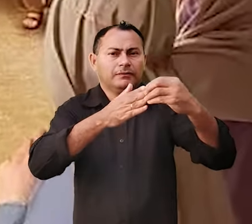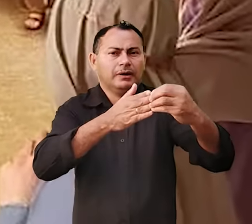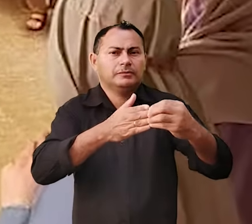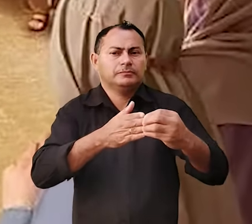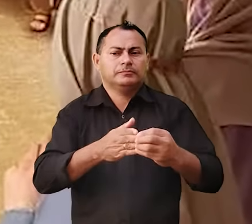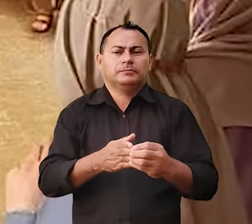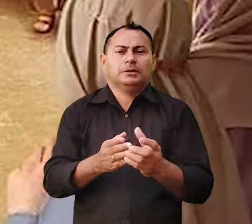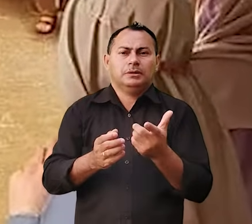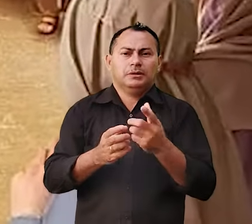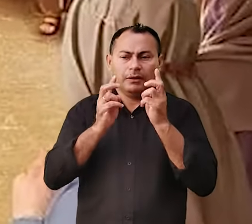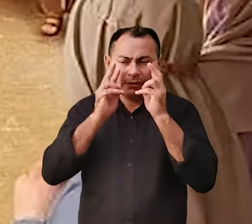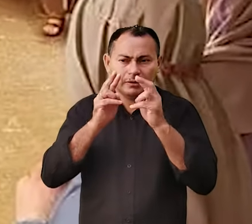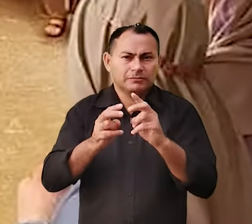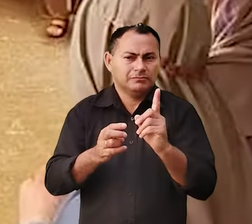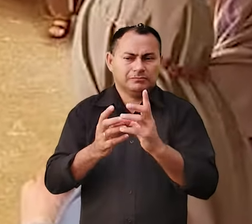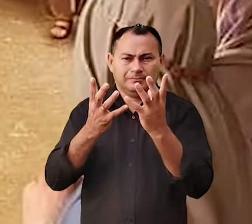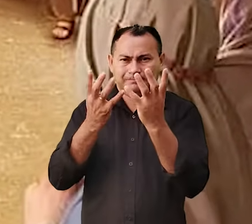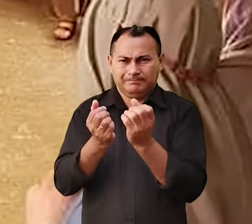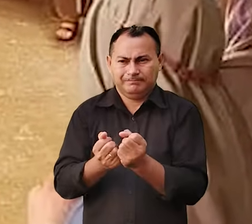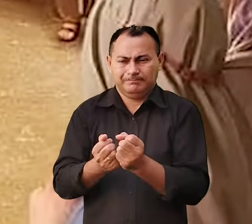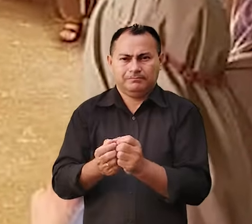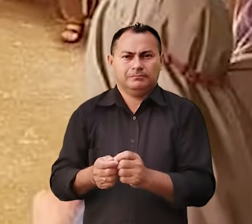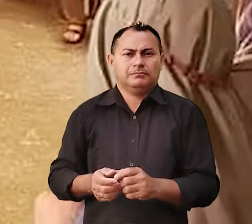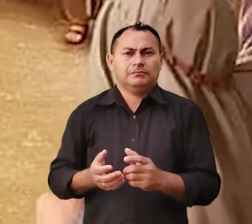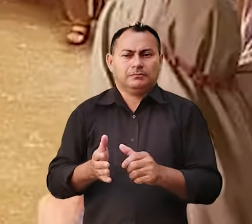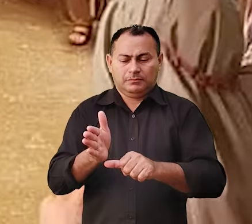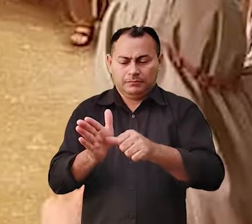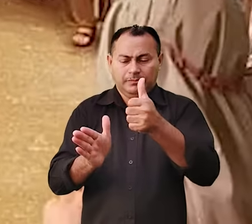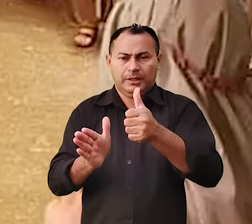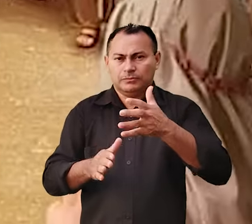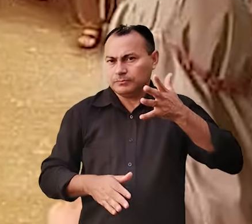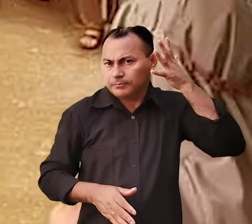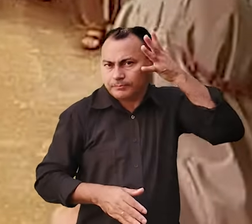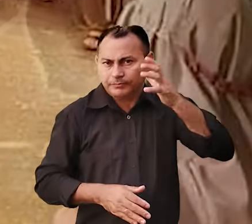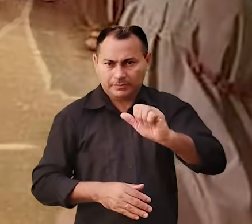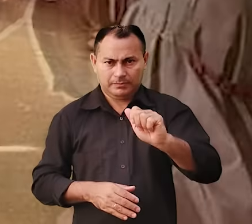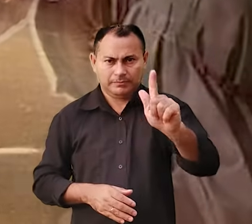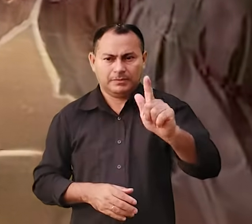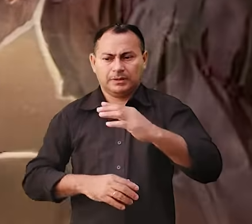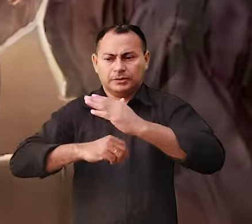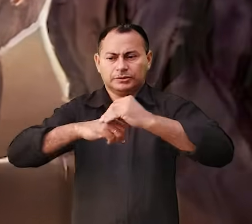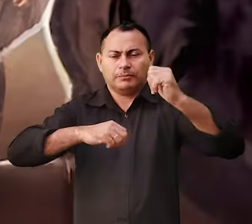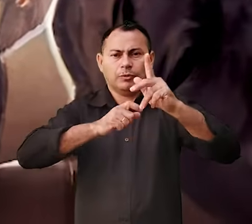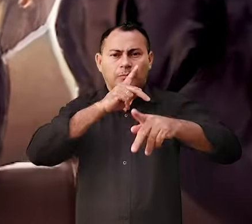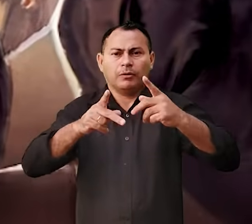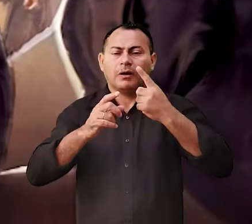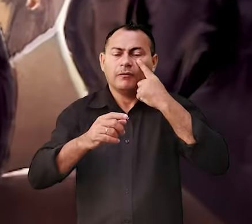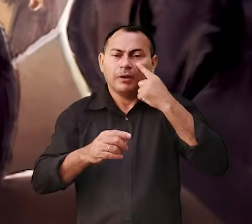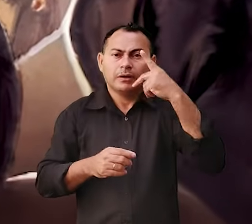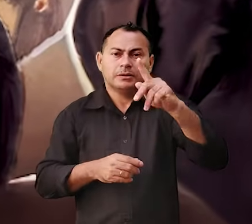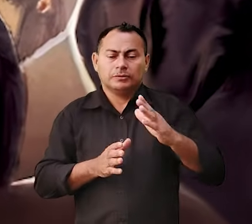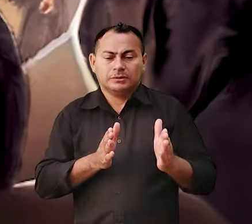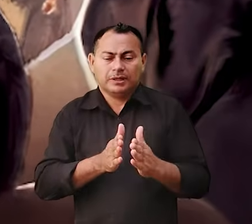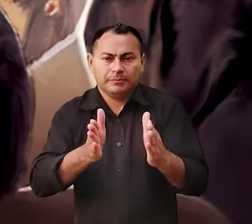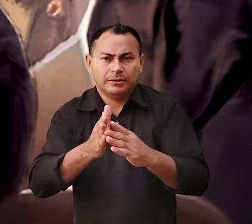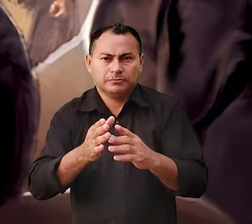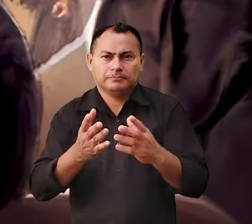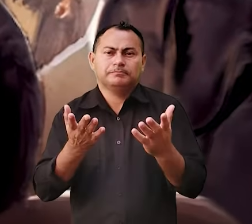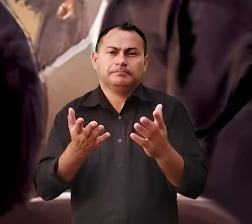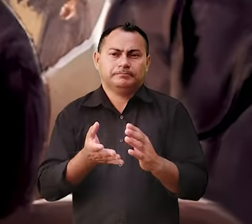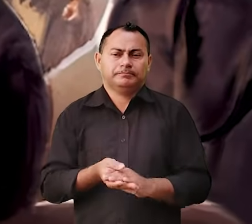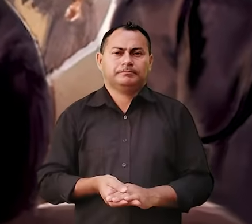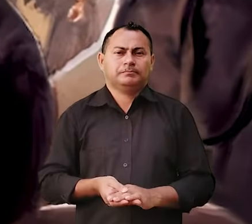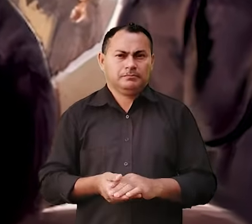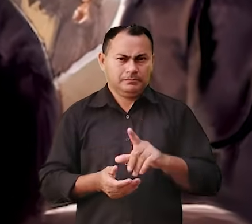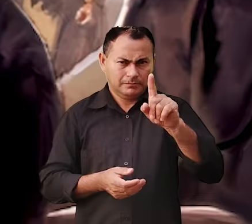os levaram, reconsiderem. No primeiro sermão, Ageu chama o povo a considerar os seus